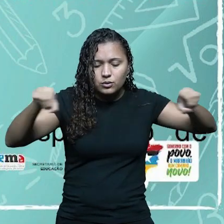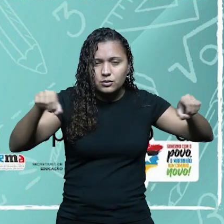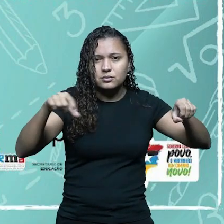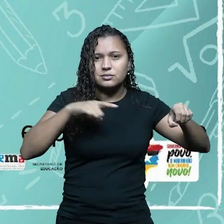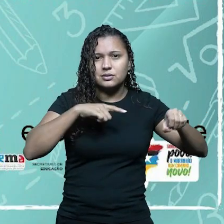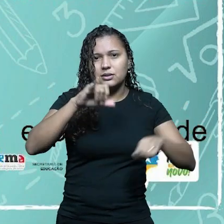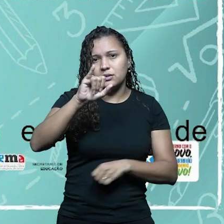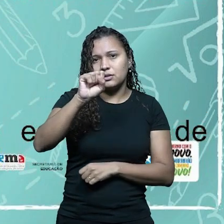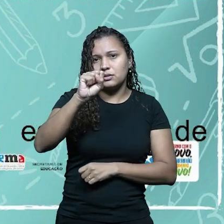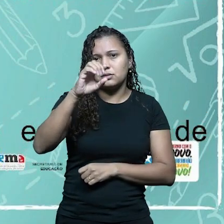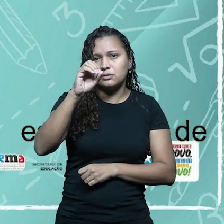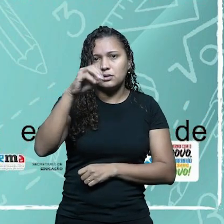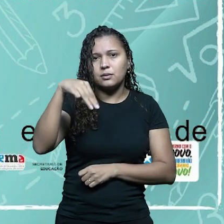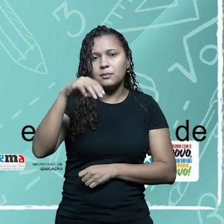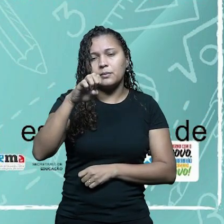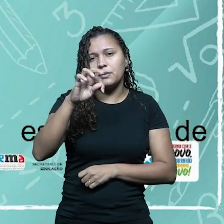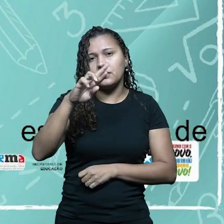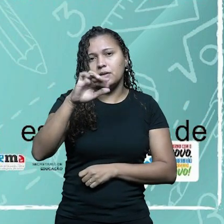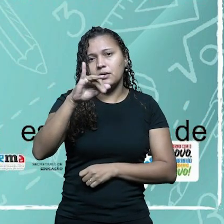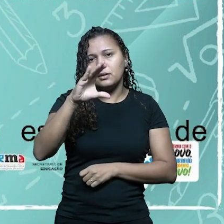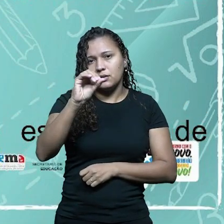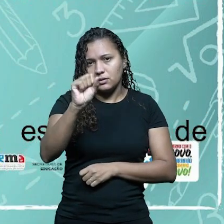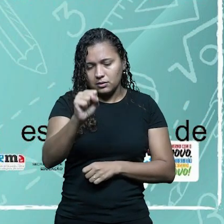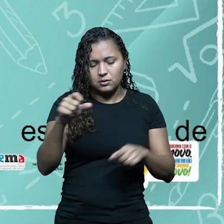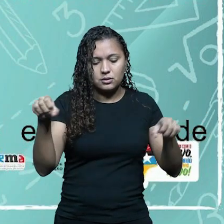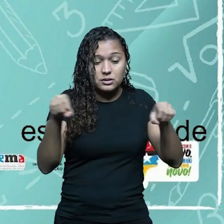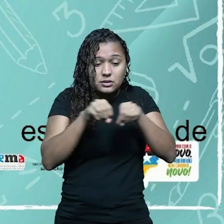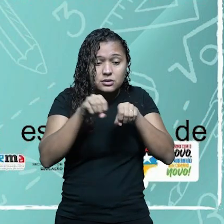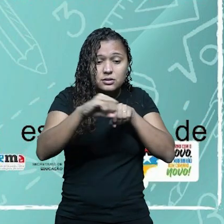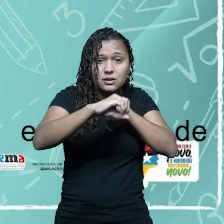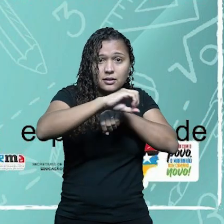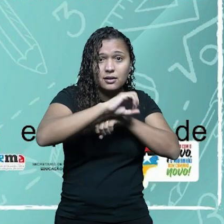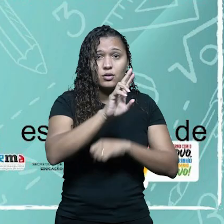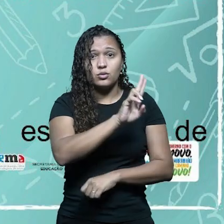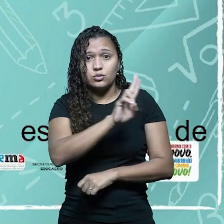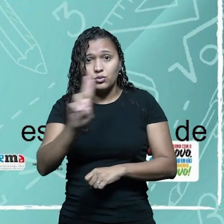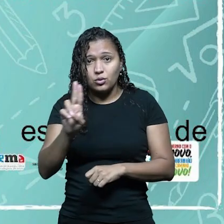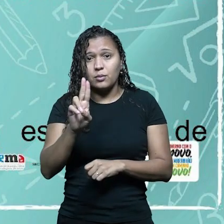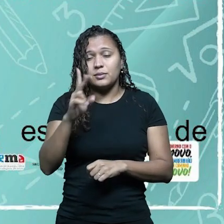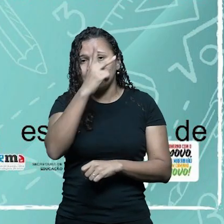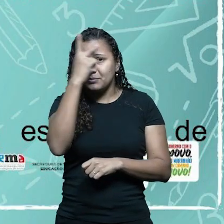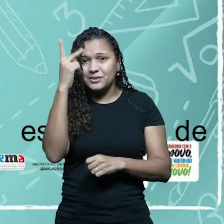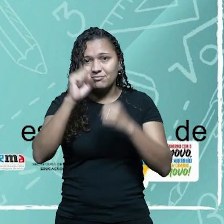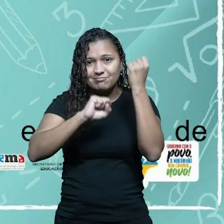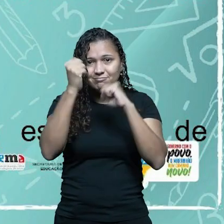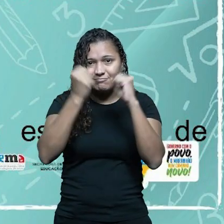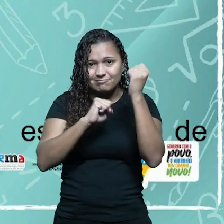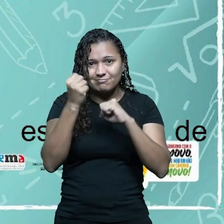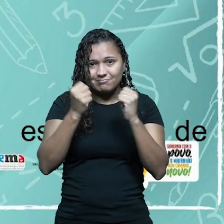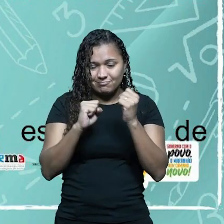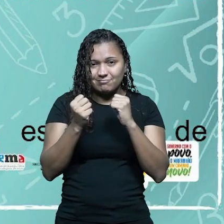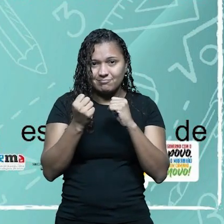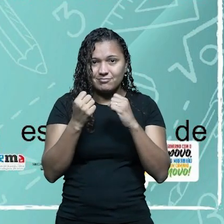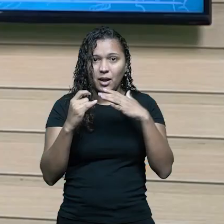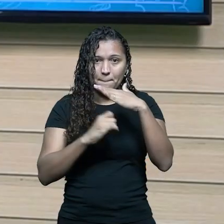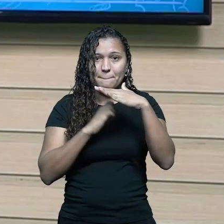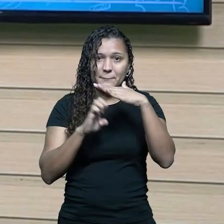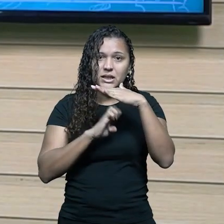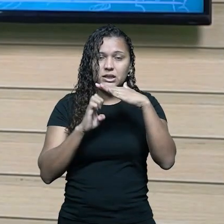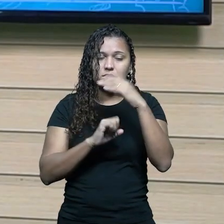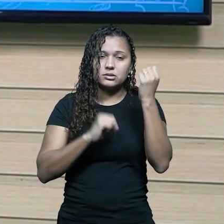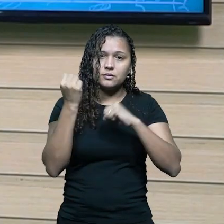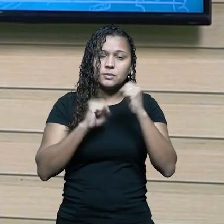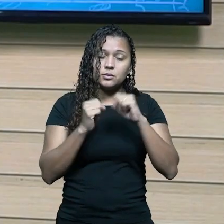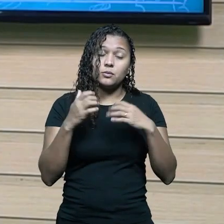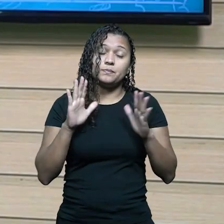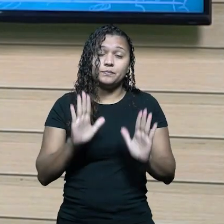identificação da tubulação e isométricos, onde está instalado e até o nome do fabricante.